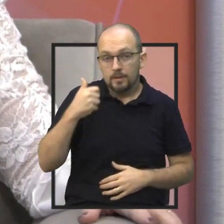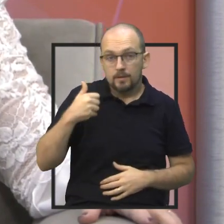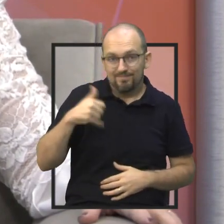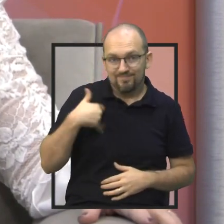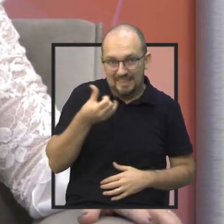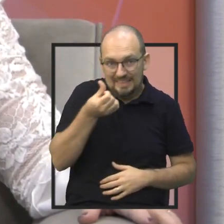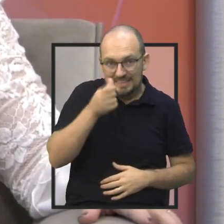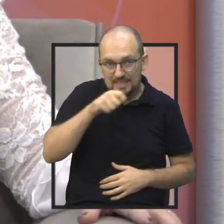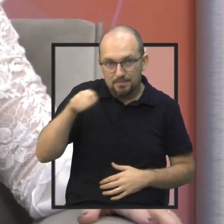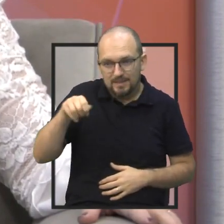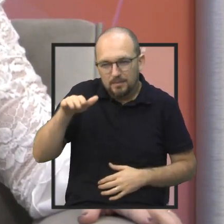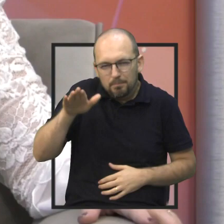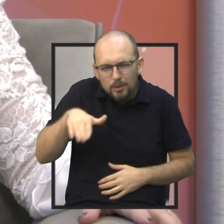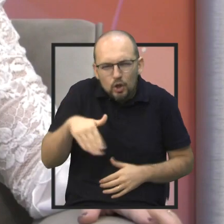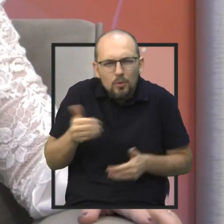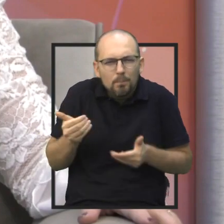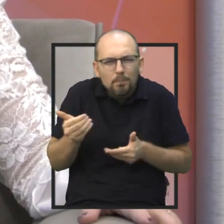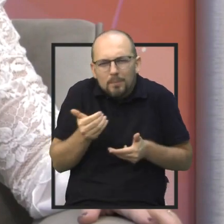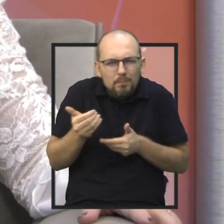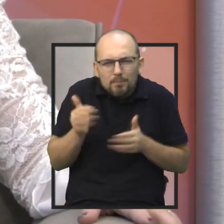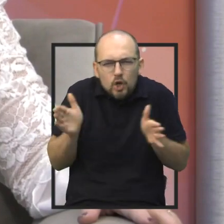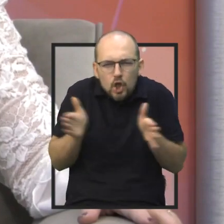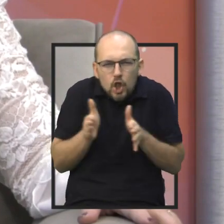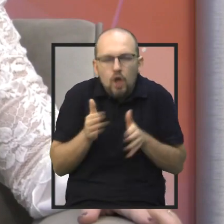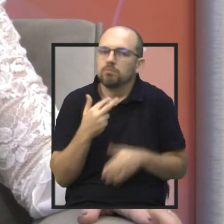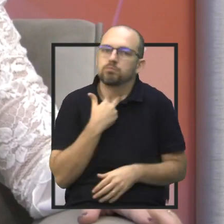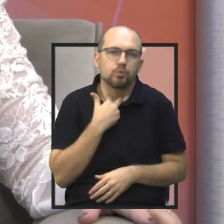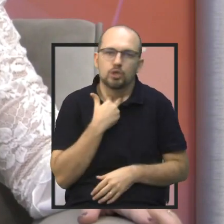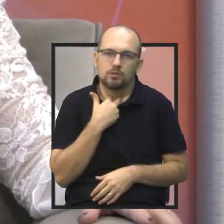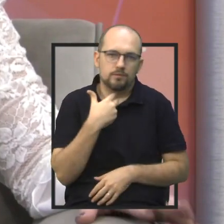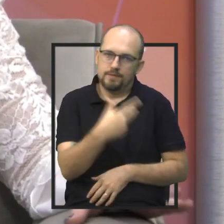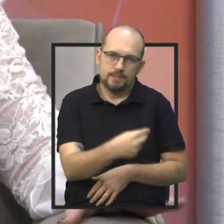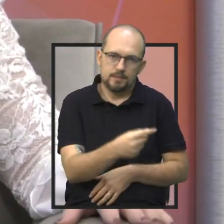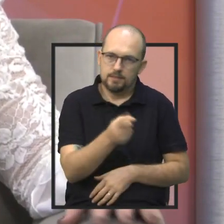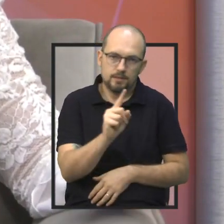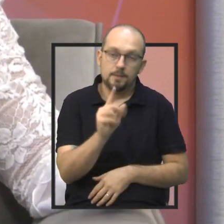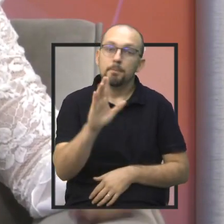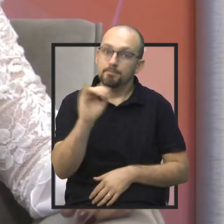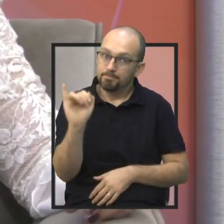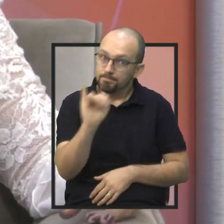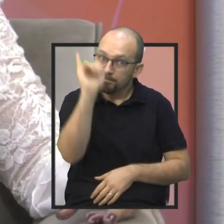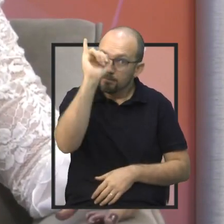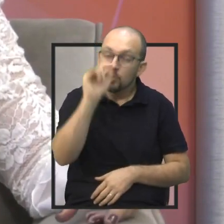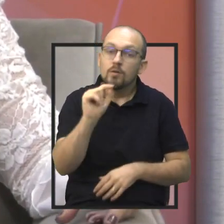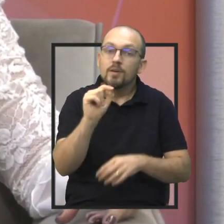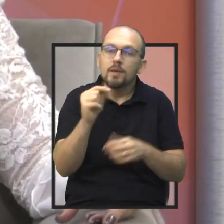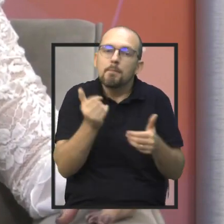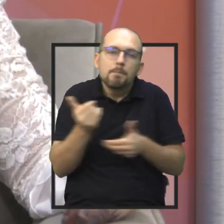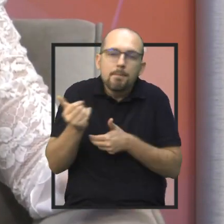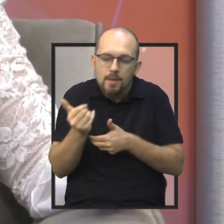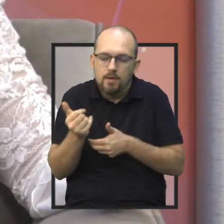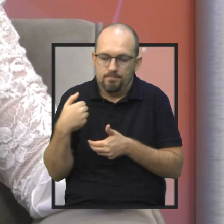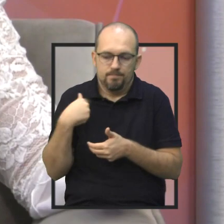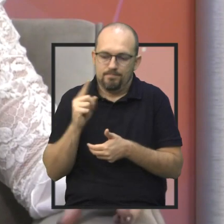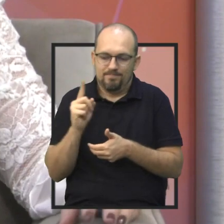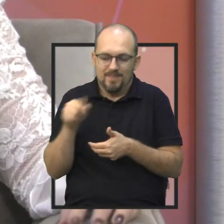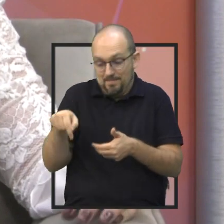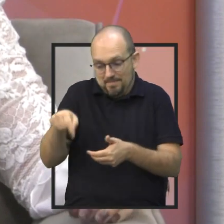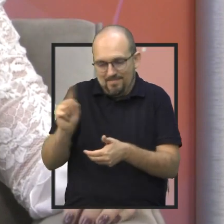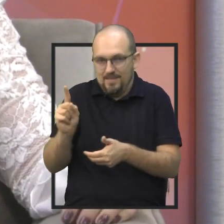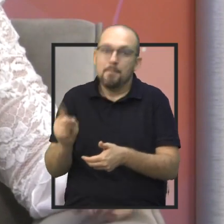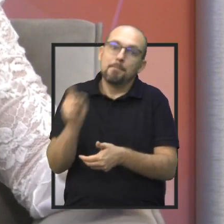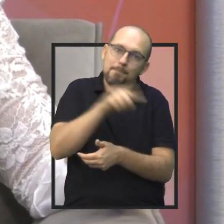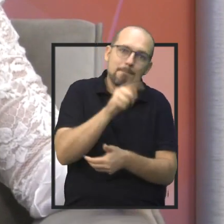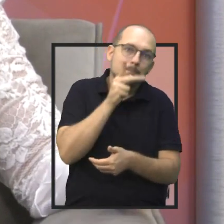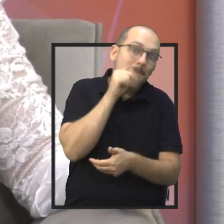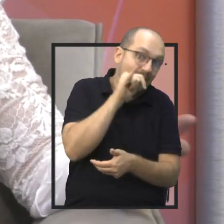6 meses, infelizmente, ainda não podem ser vacinados, mas por isso é muito importante a gente vacinar quem o cerca, né? Então, os